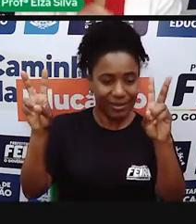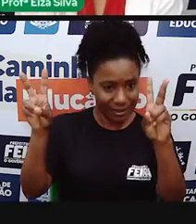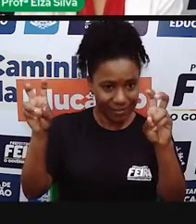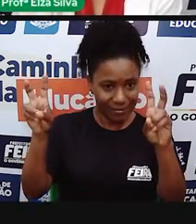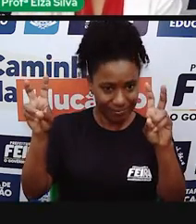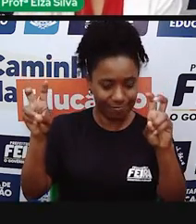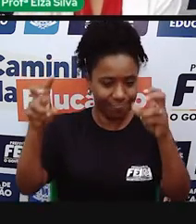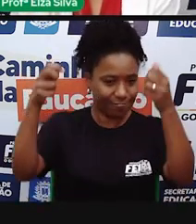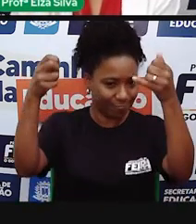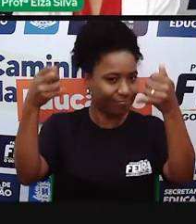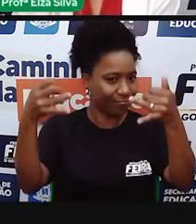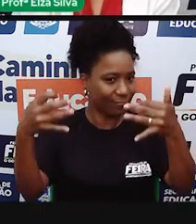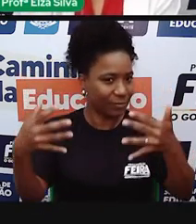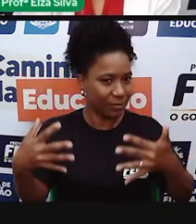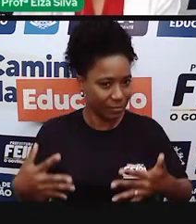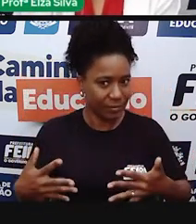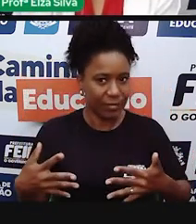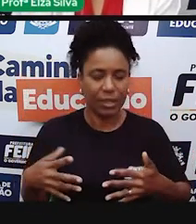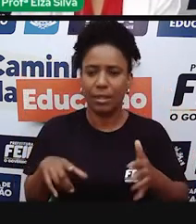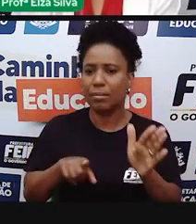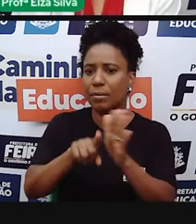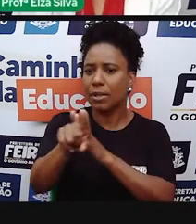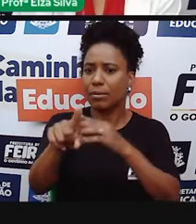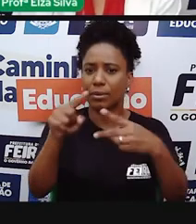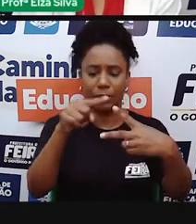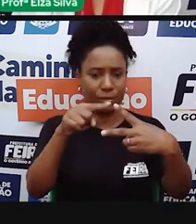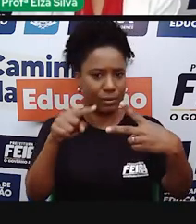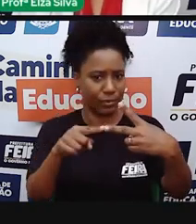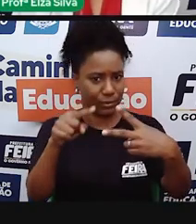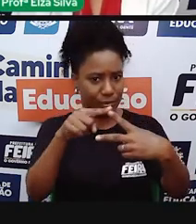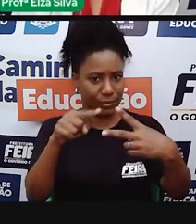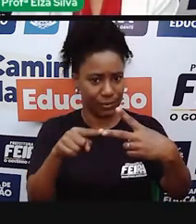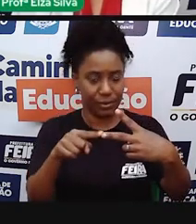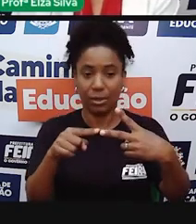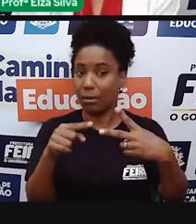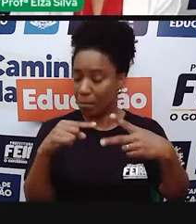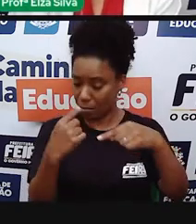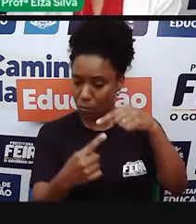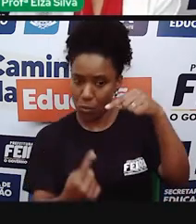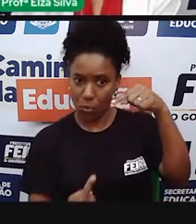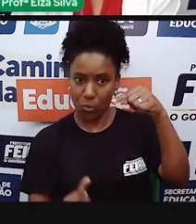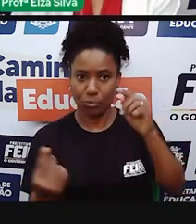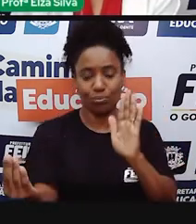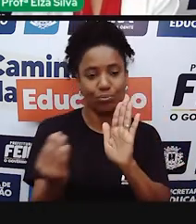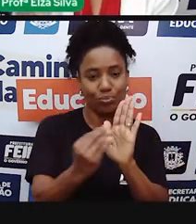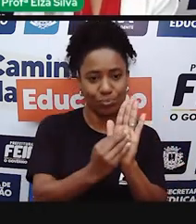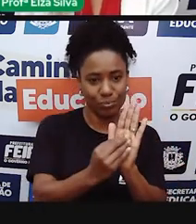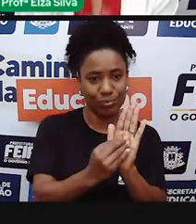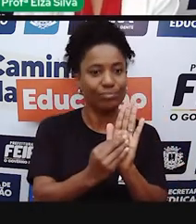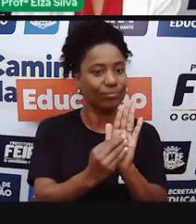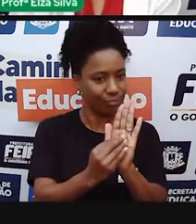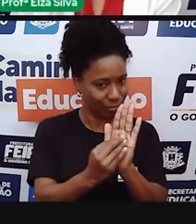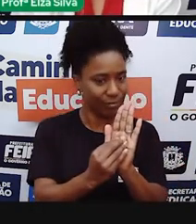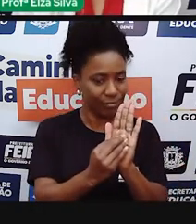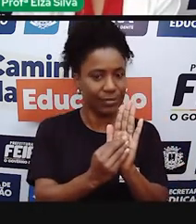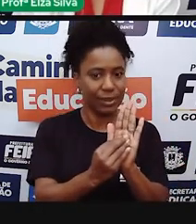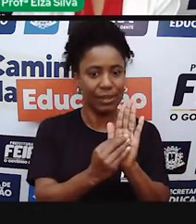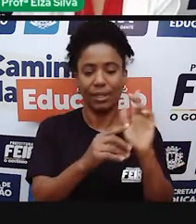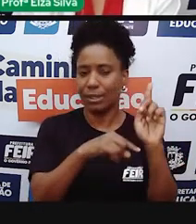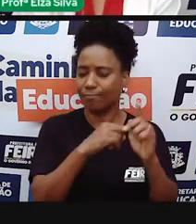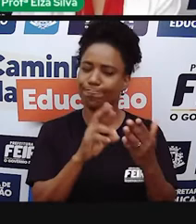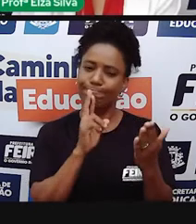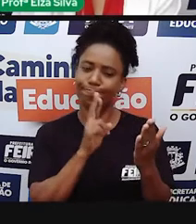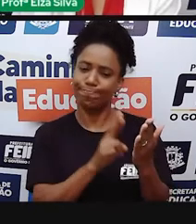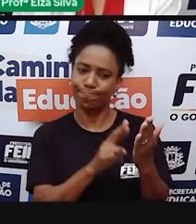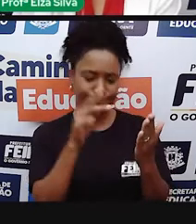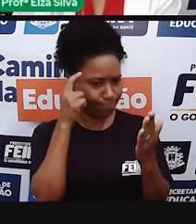sobre estas duas perguntas espelhadas na tela. Escreva-as em seu caderno e responda-as com base nos seus